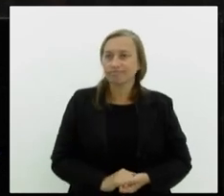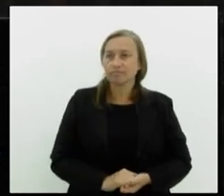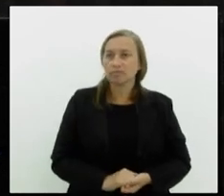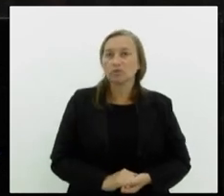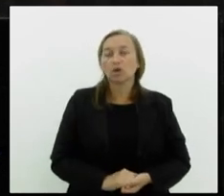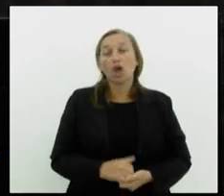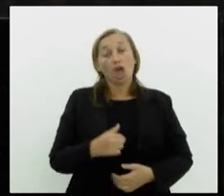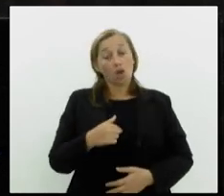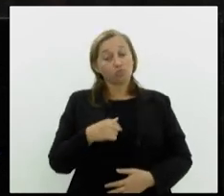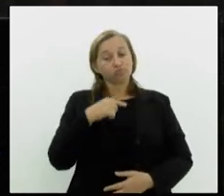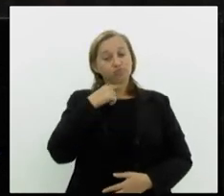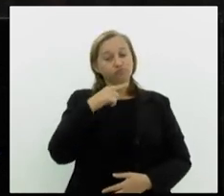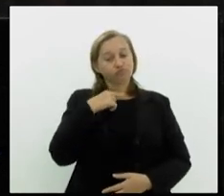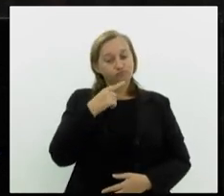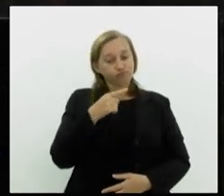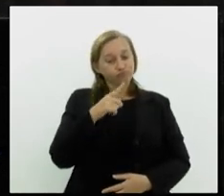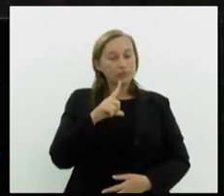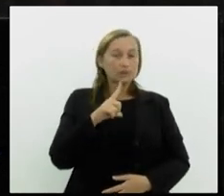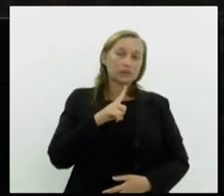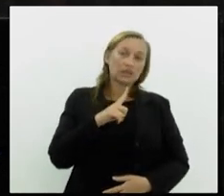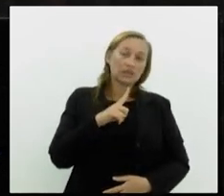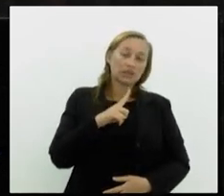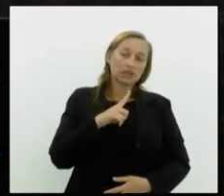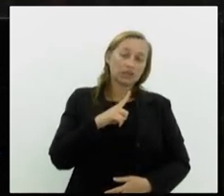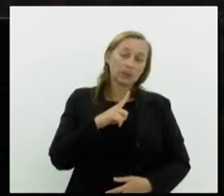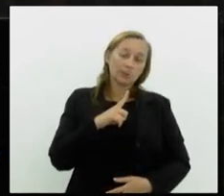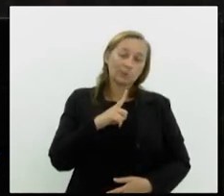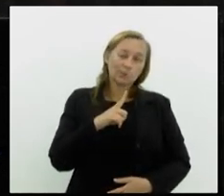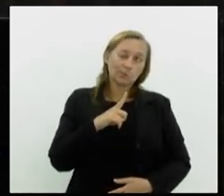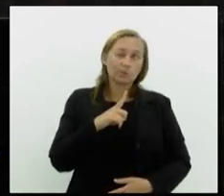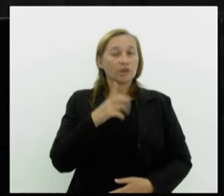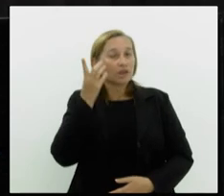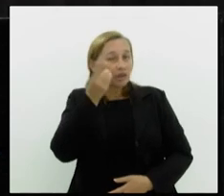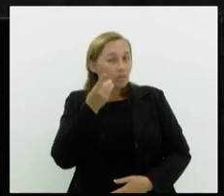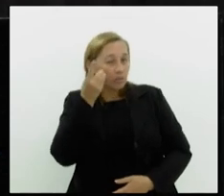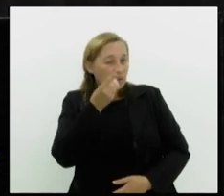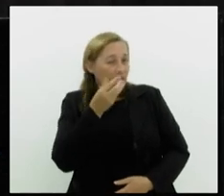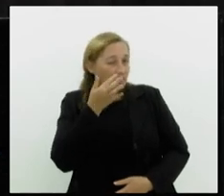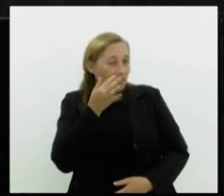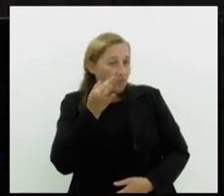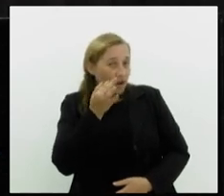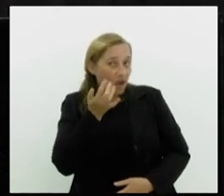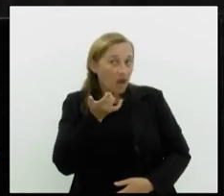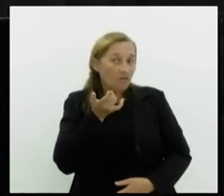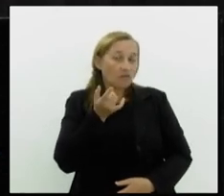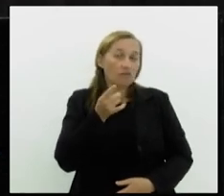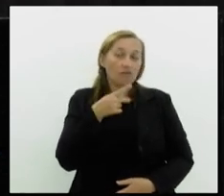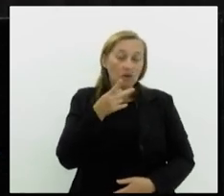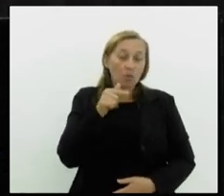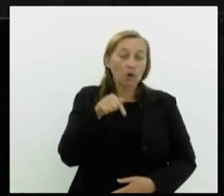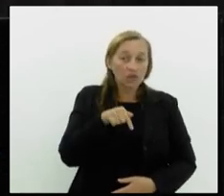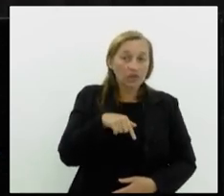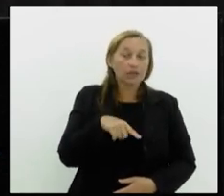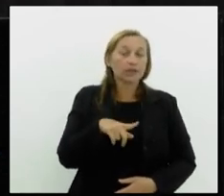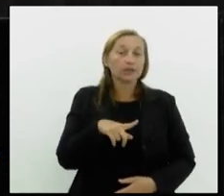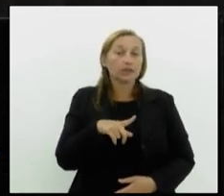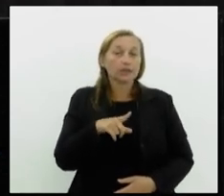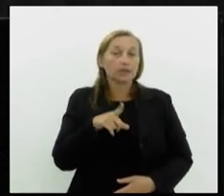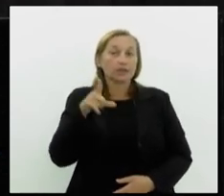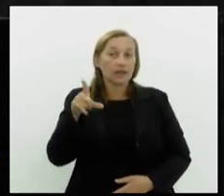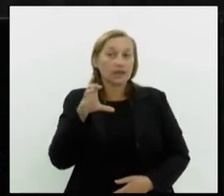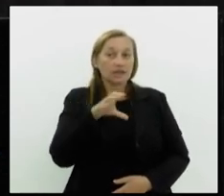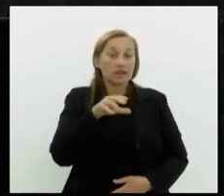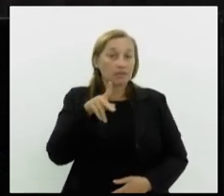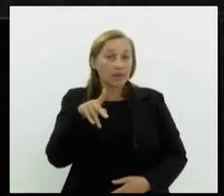eu tenho dúvidas se existe, porque a gente, o deputado Serafini, trazia isso aqui, lá na CPI